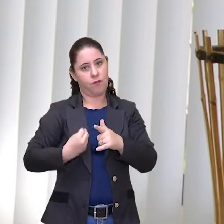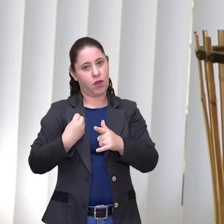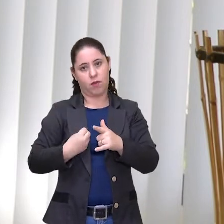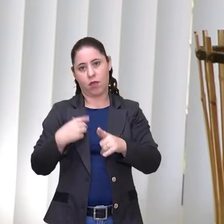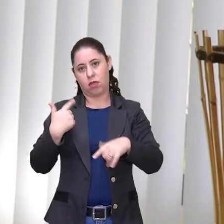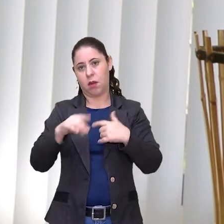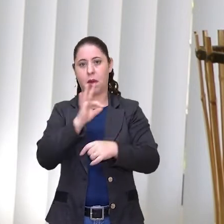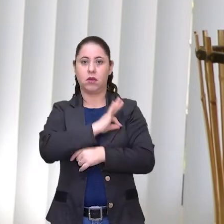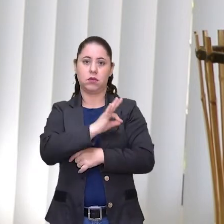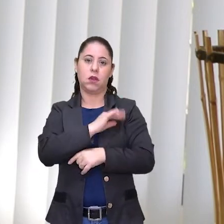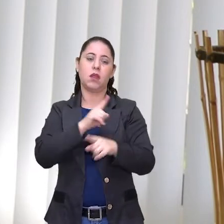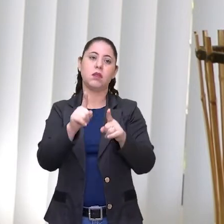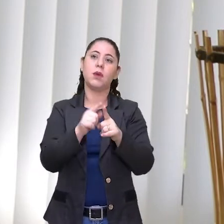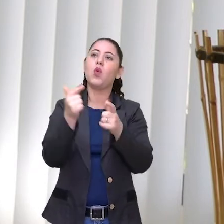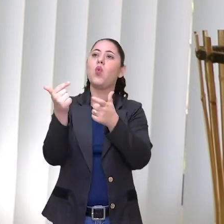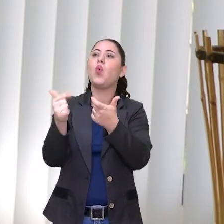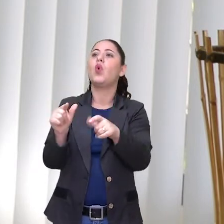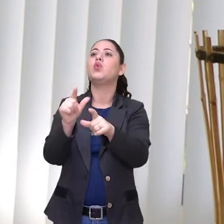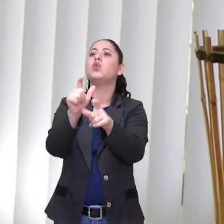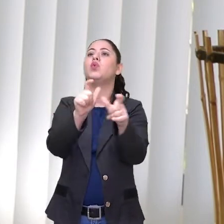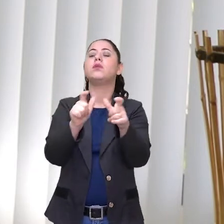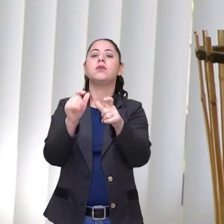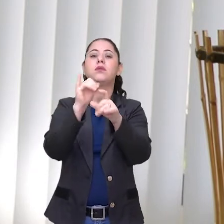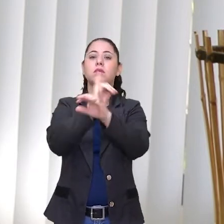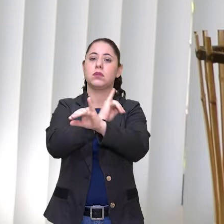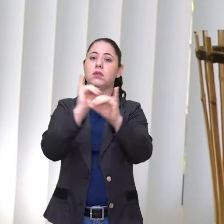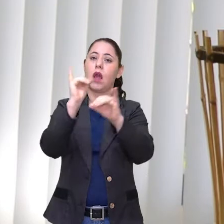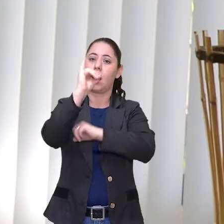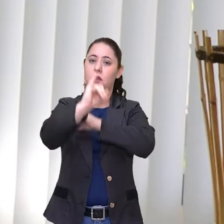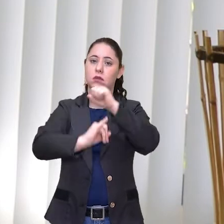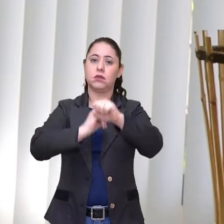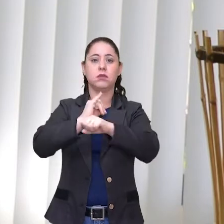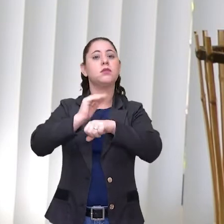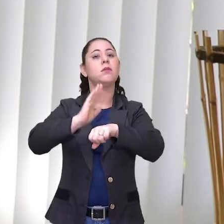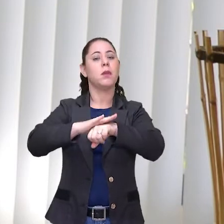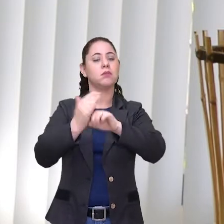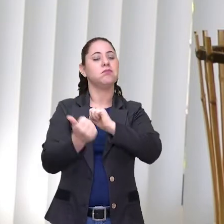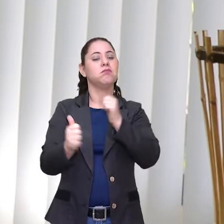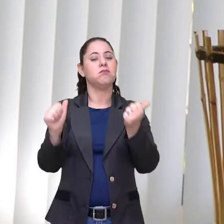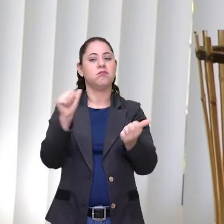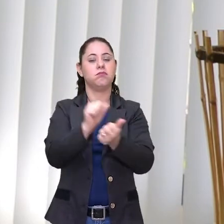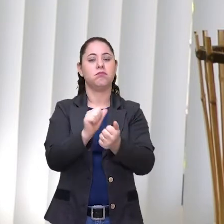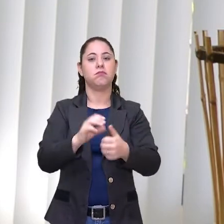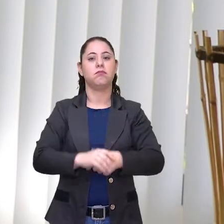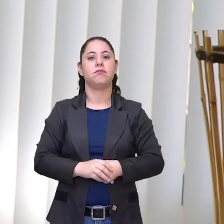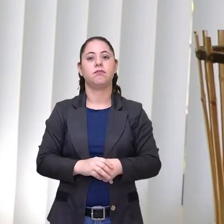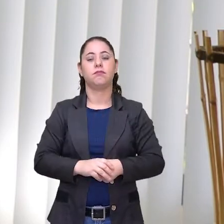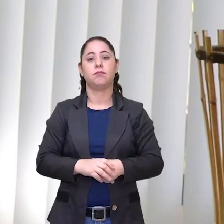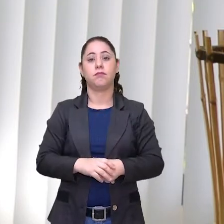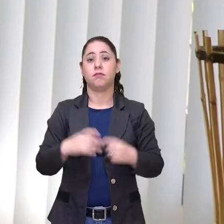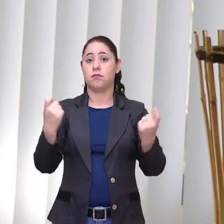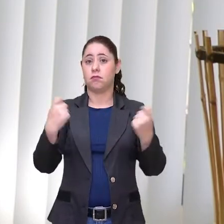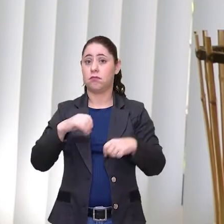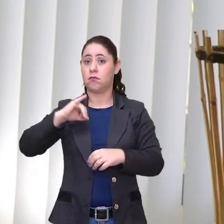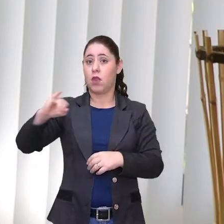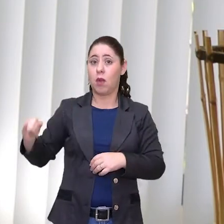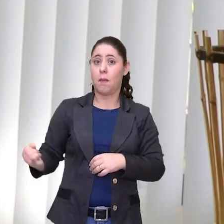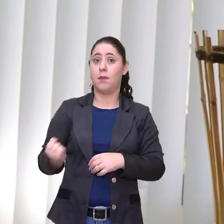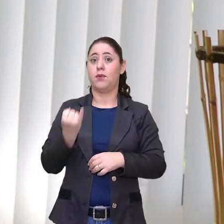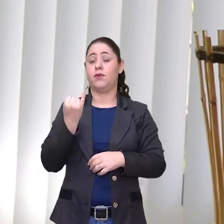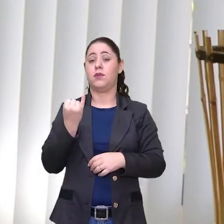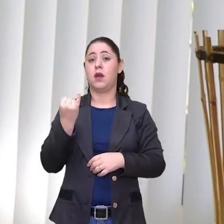porque vivem disso, também publicam em outros locais. Mas os sites deles são os mais adequados. Eu preciso